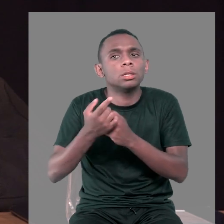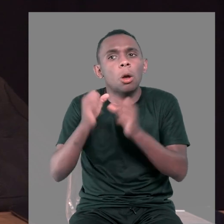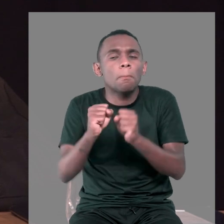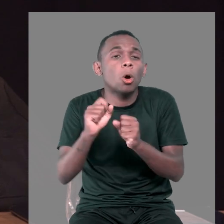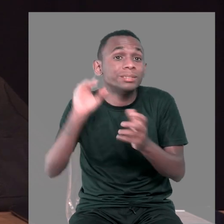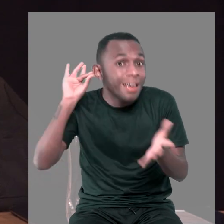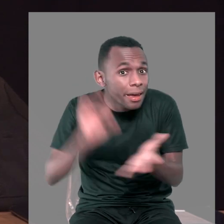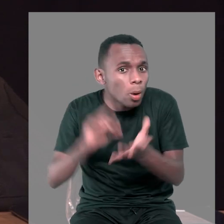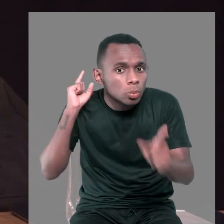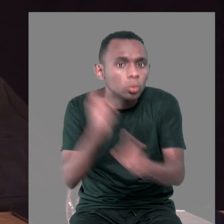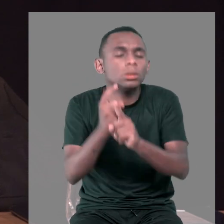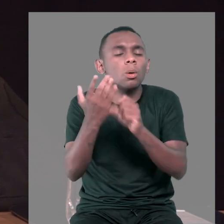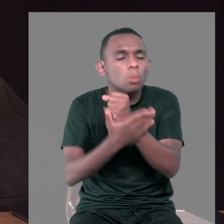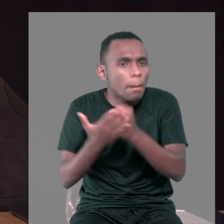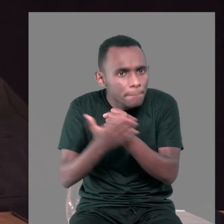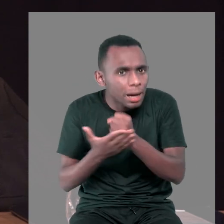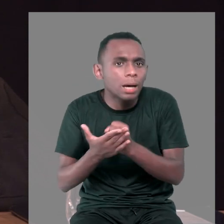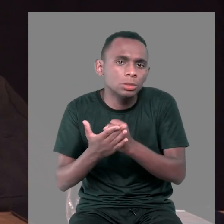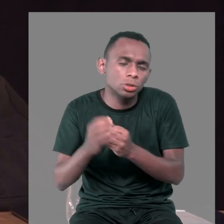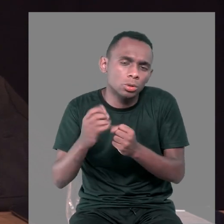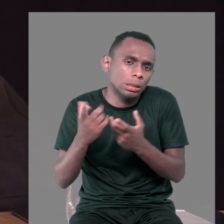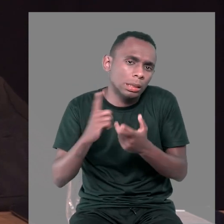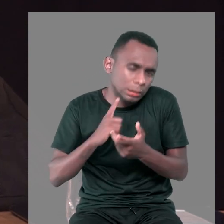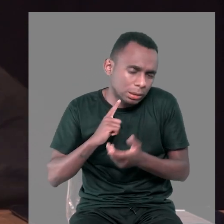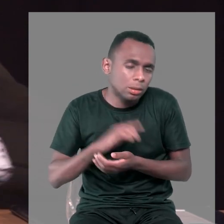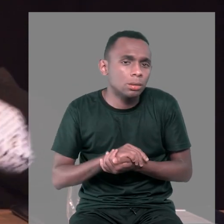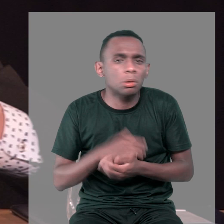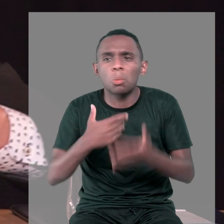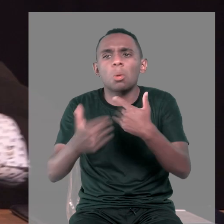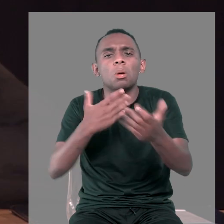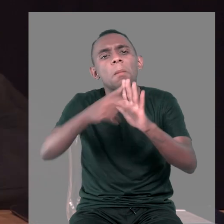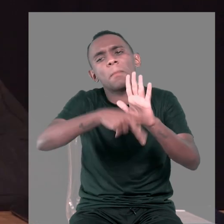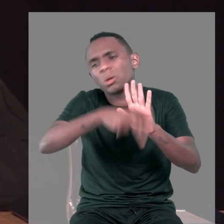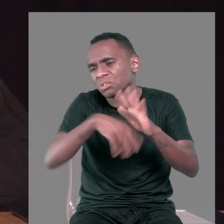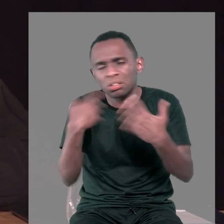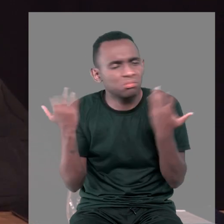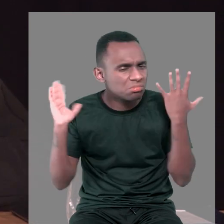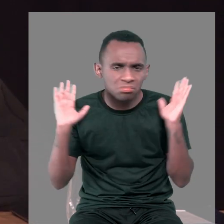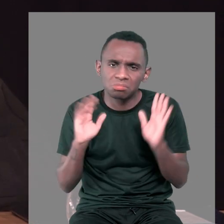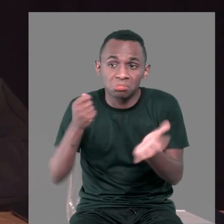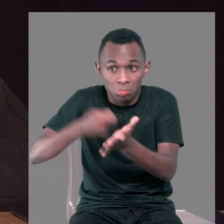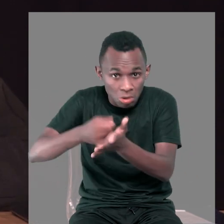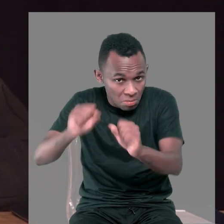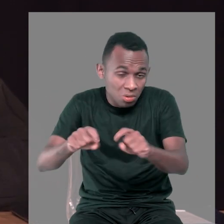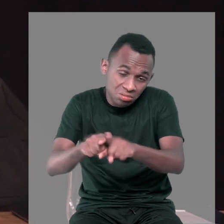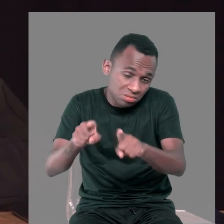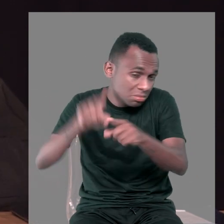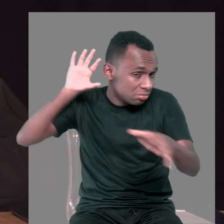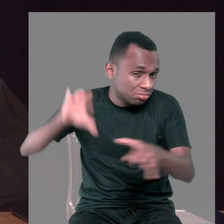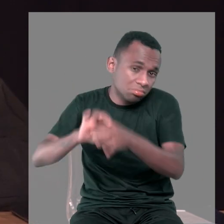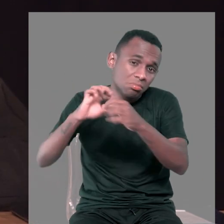é frequente no debate entre os historiadores. Eu não sou um historiador, eu sou